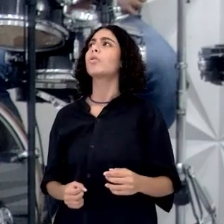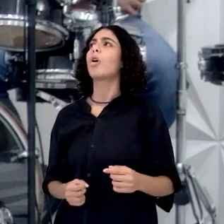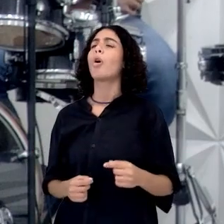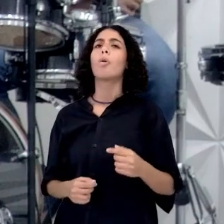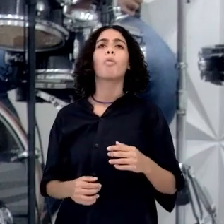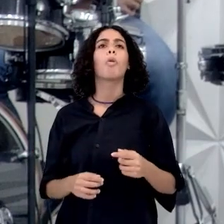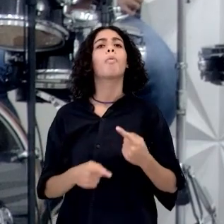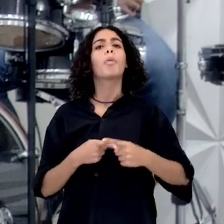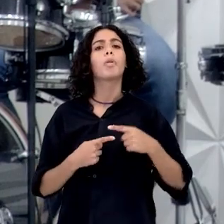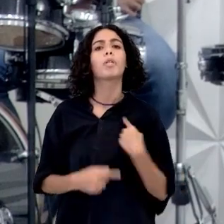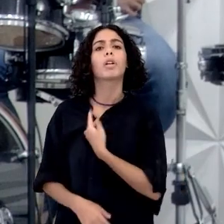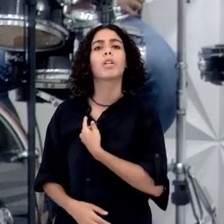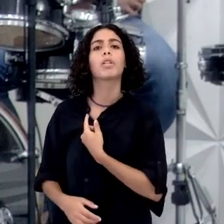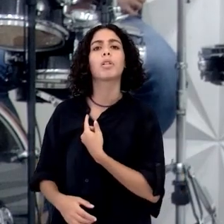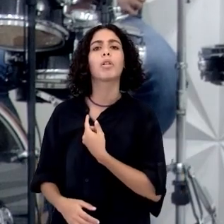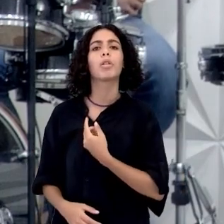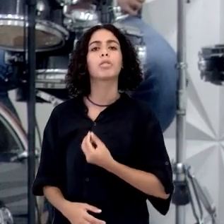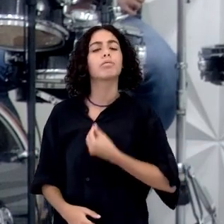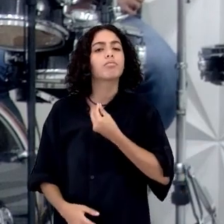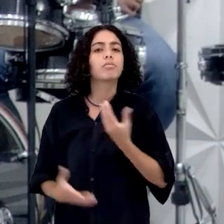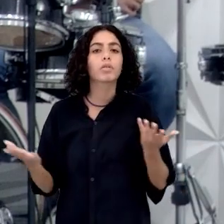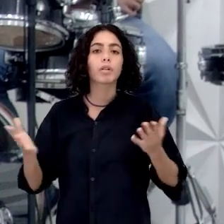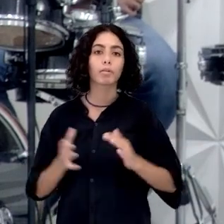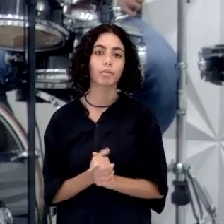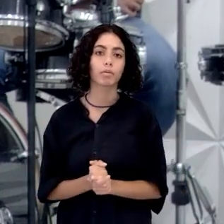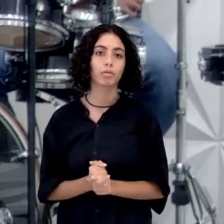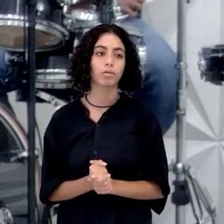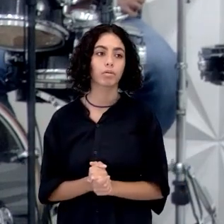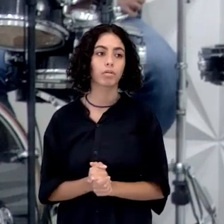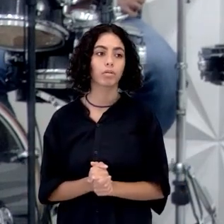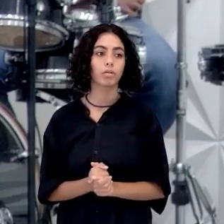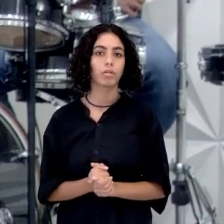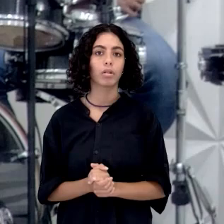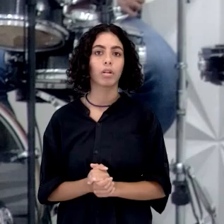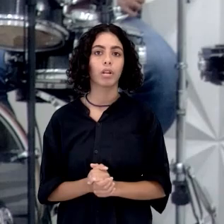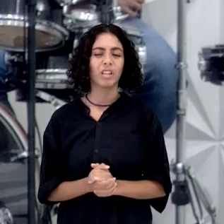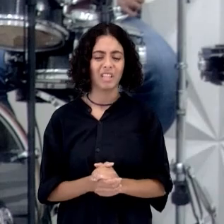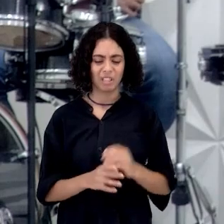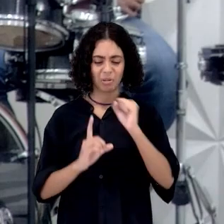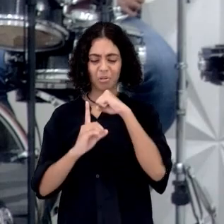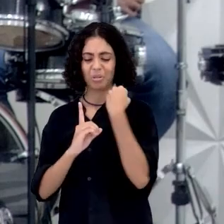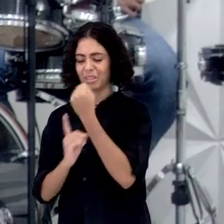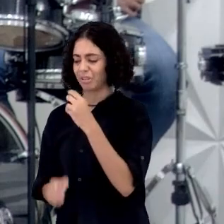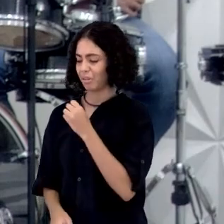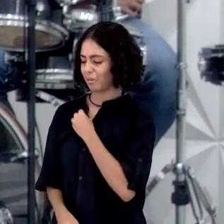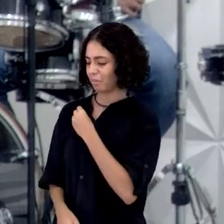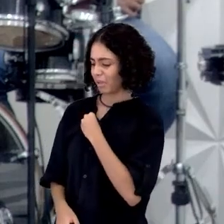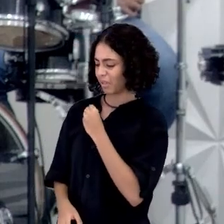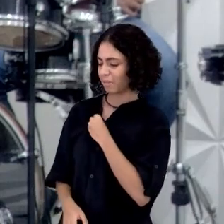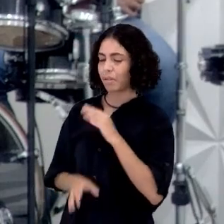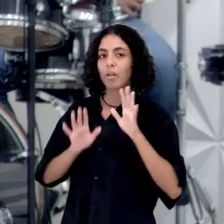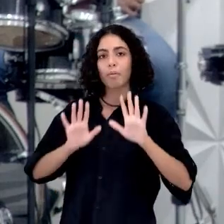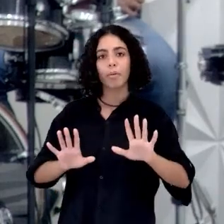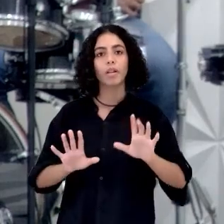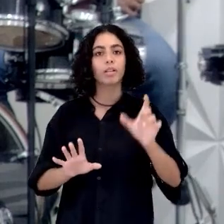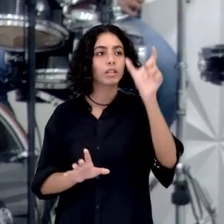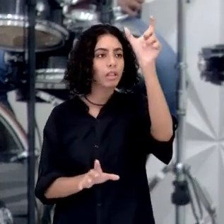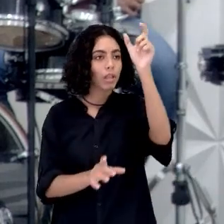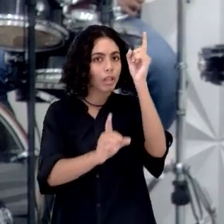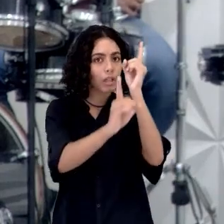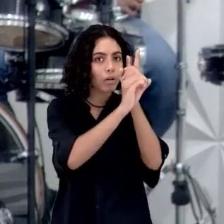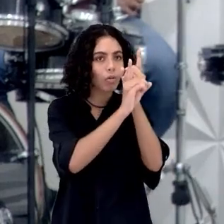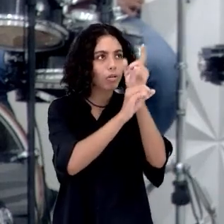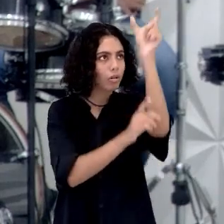corrupção, nós temos a figura de Noé. E aqui vai uma lição para você, olha só. Você não